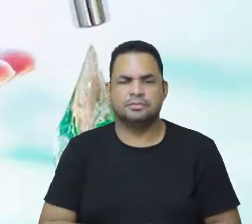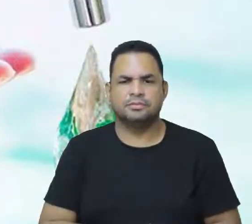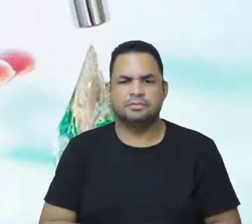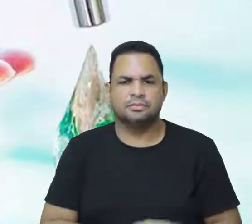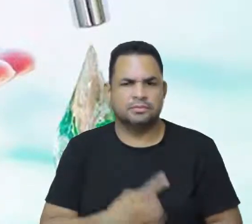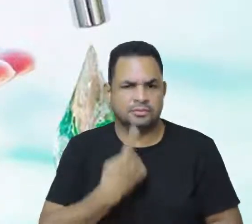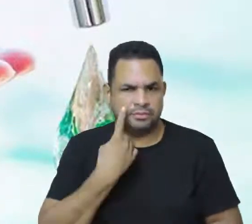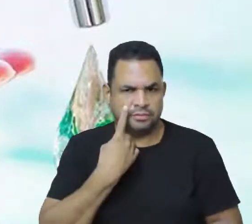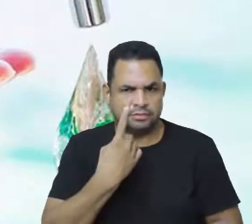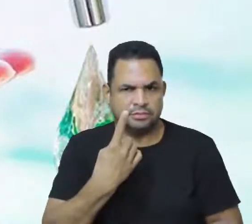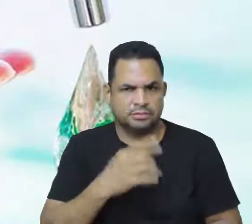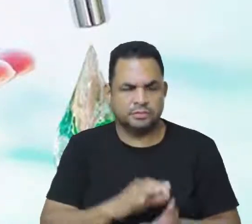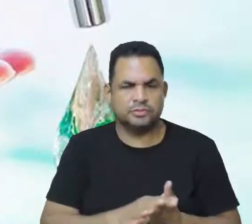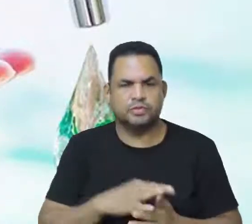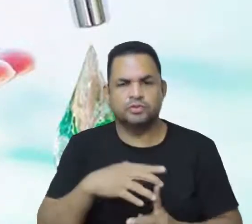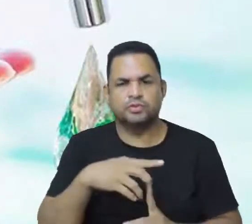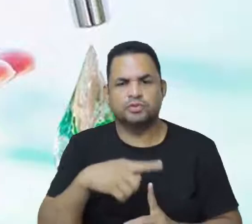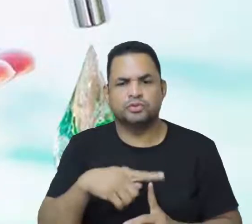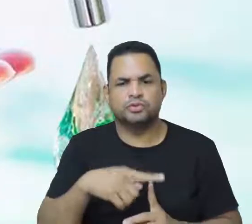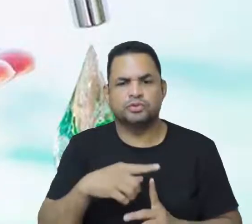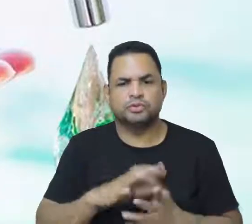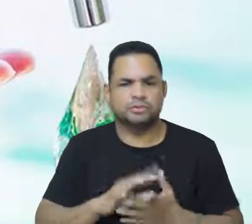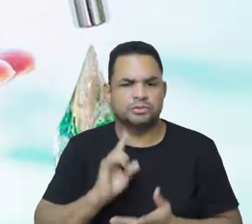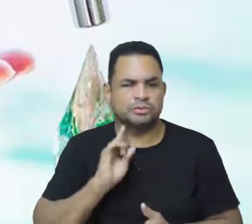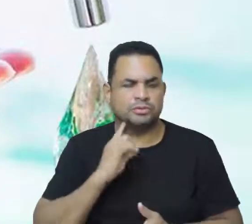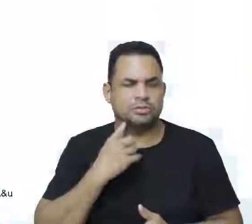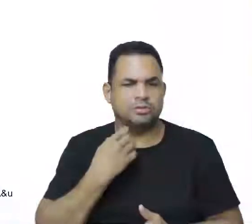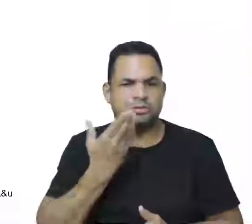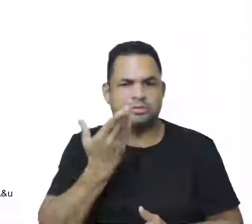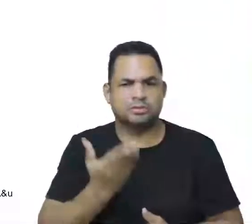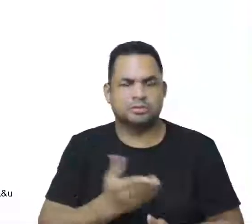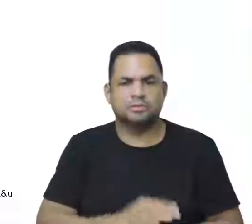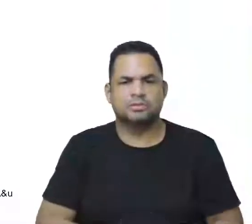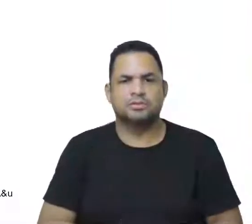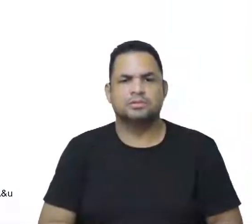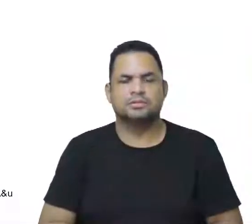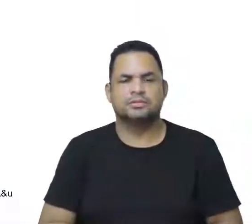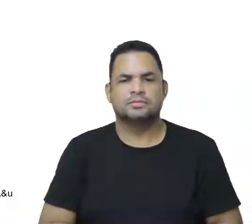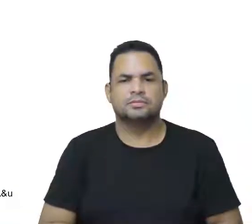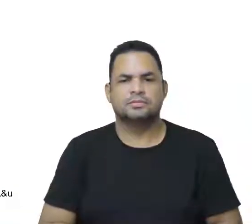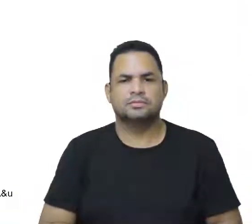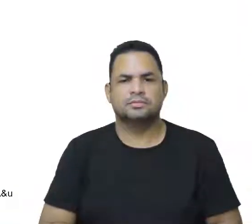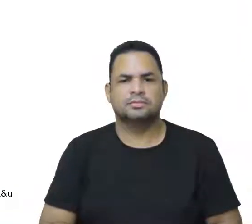Veja só os tipos de poluição. Vem comigo para aqui novamente, para a imagem.